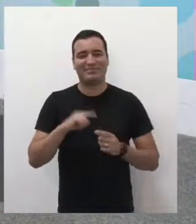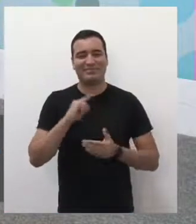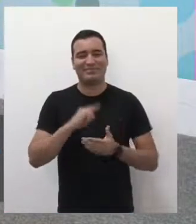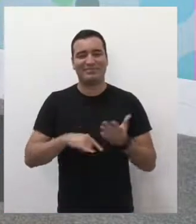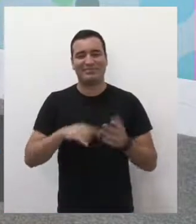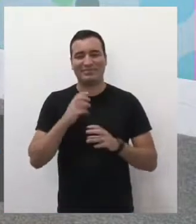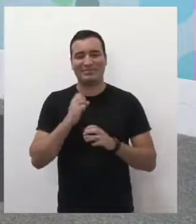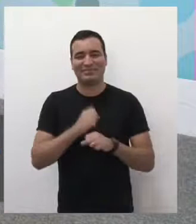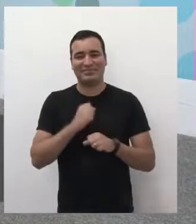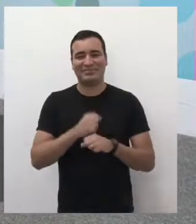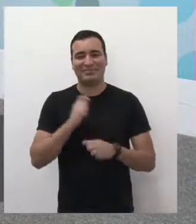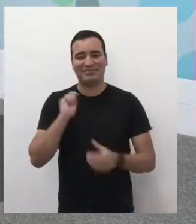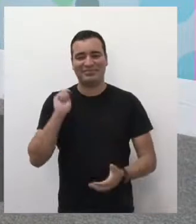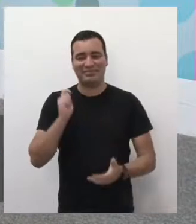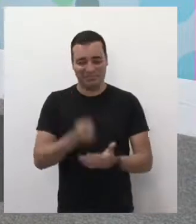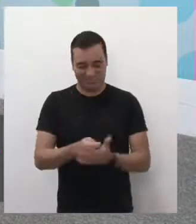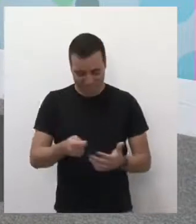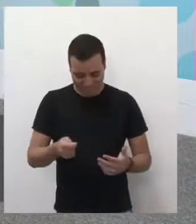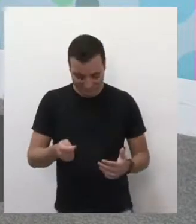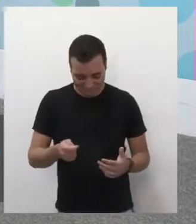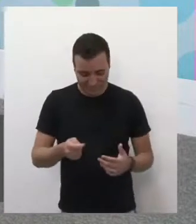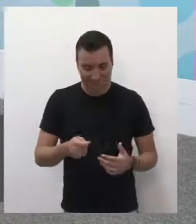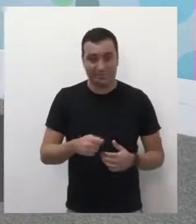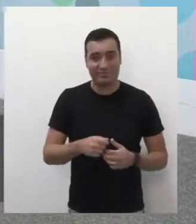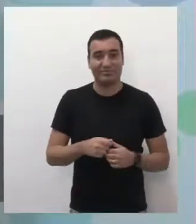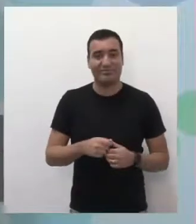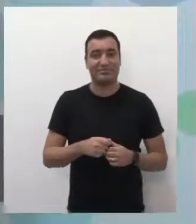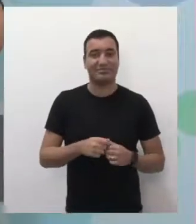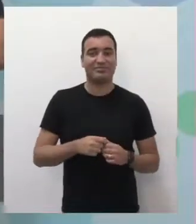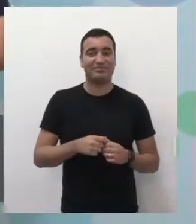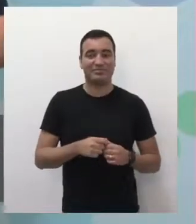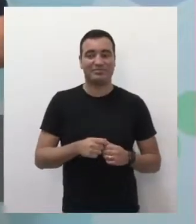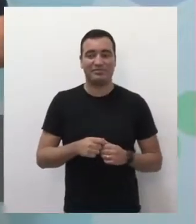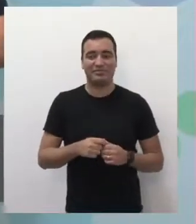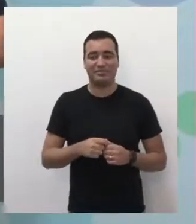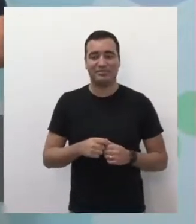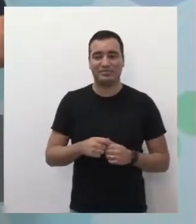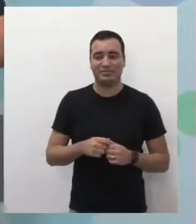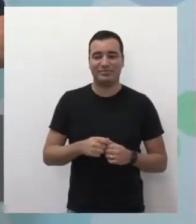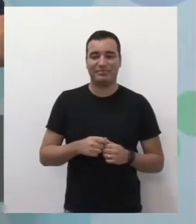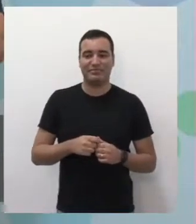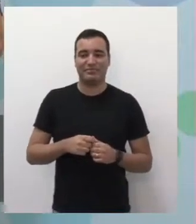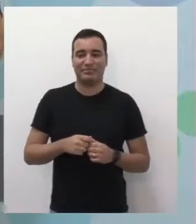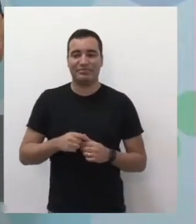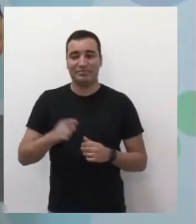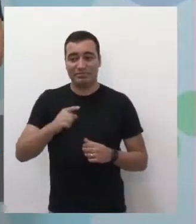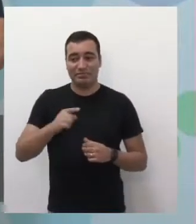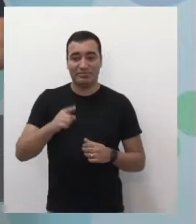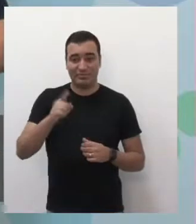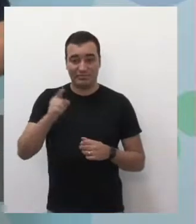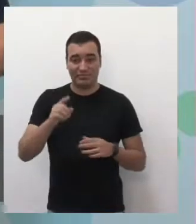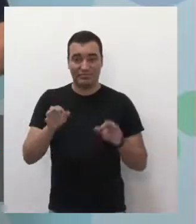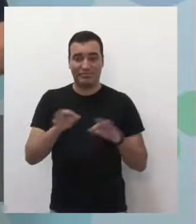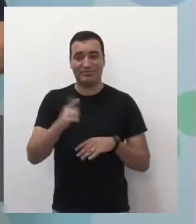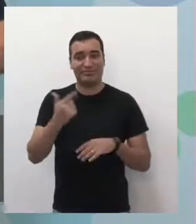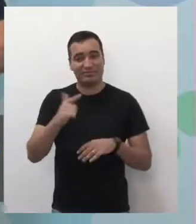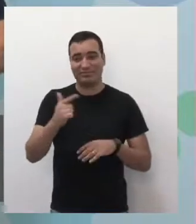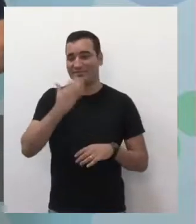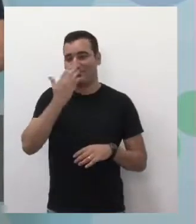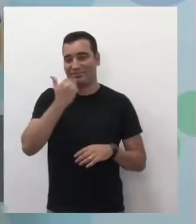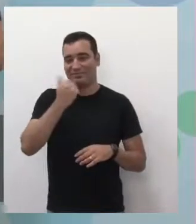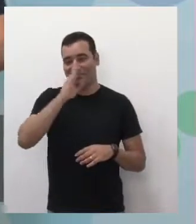faz, né? Fique quieto. Só vou lembrar uma coisinha. Só para encerrar e não ser chato. Não existe almoço